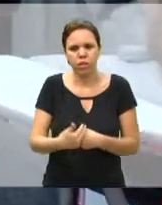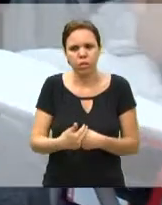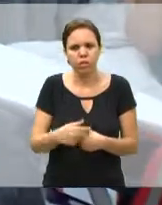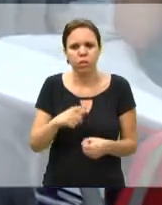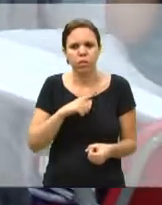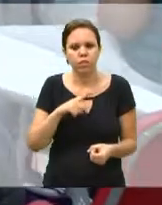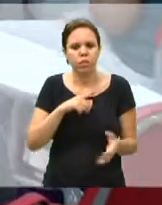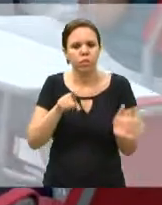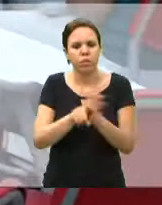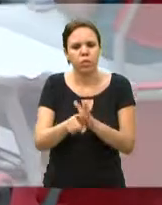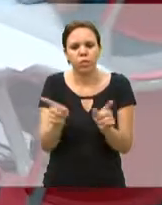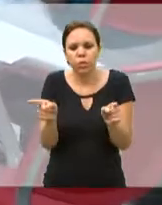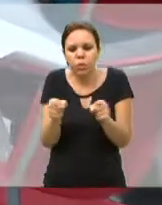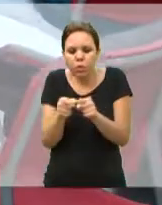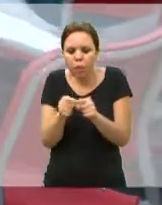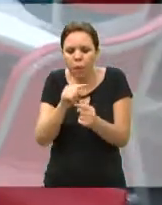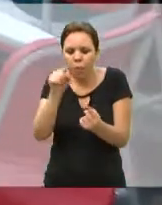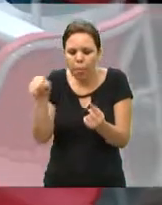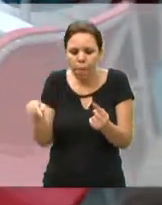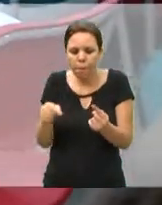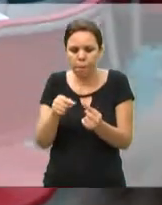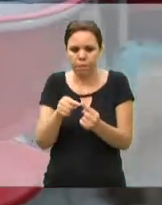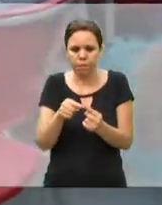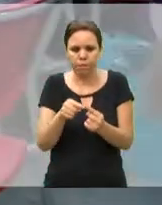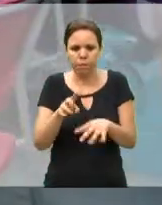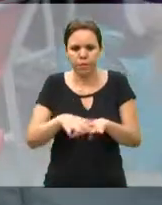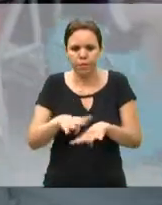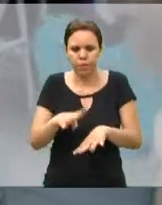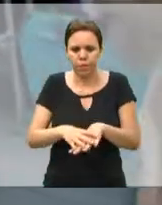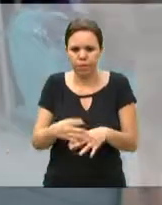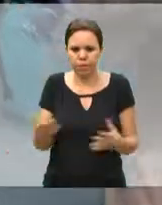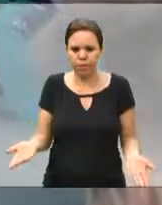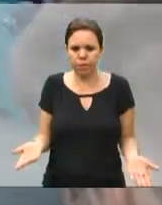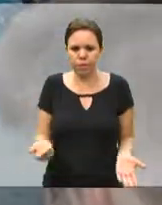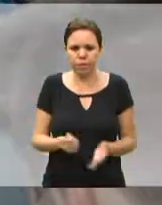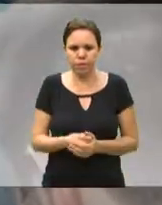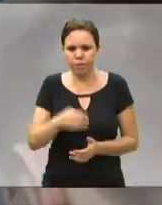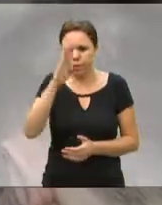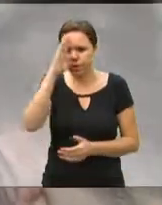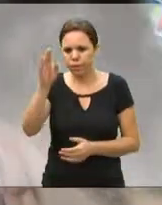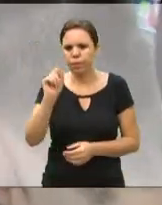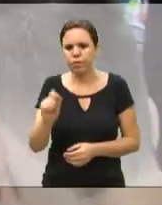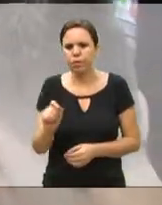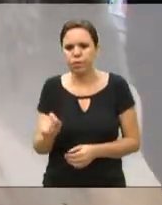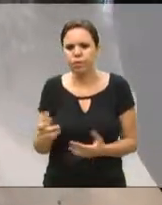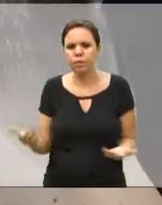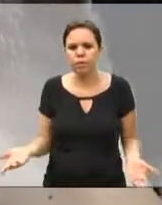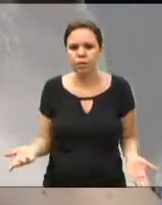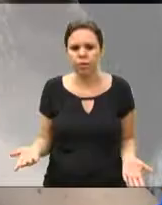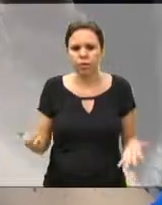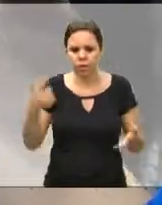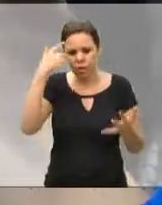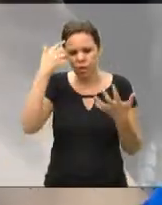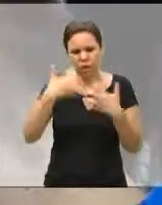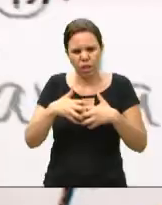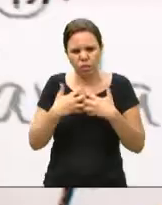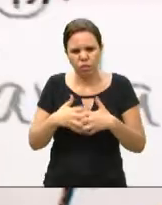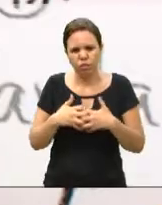mais curtas, mais objetivas, né, na parte de matemática, que prioriza, vamos dizer assim, o raciocínio